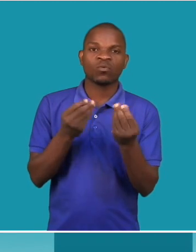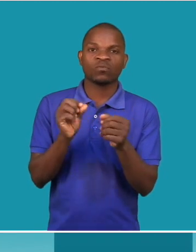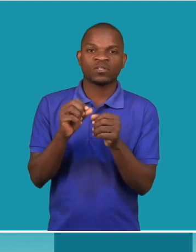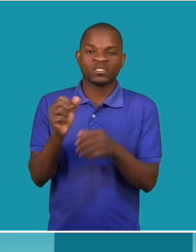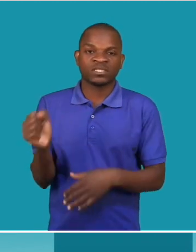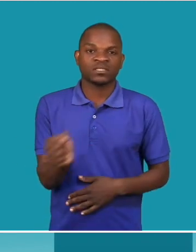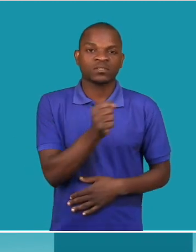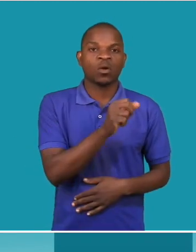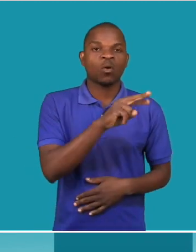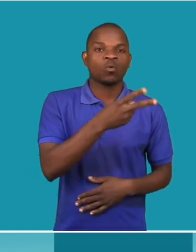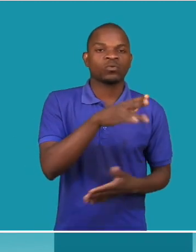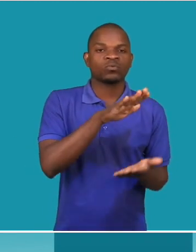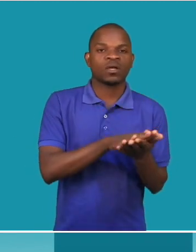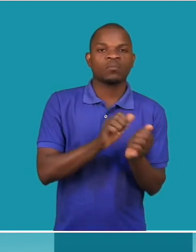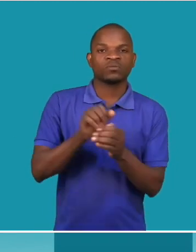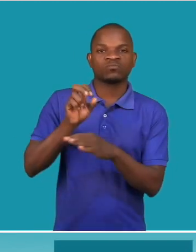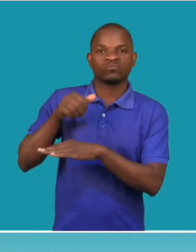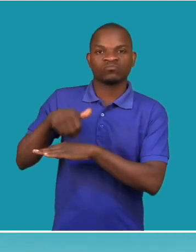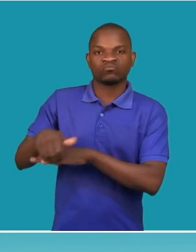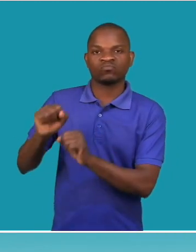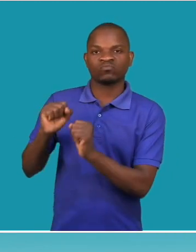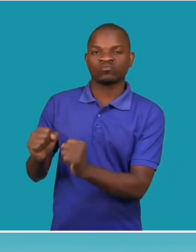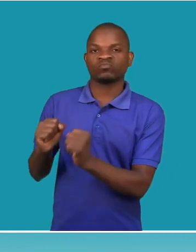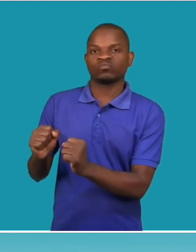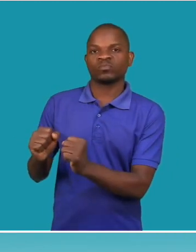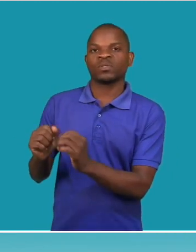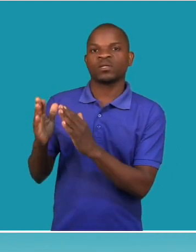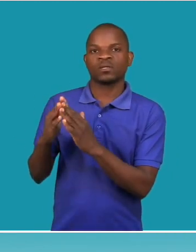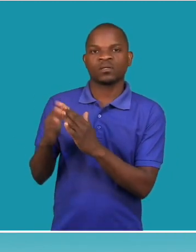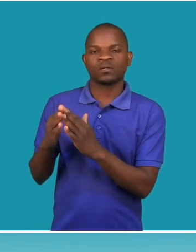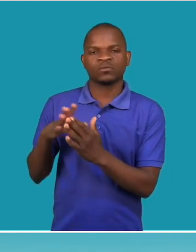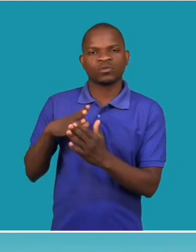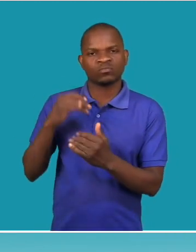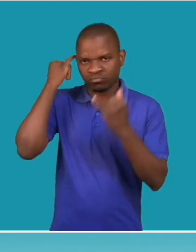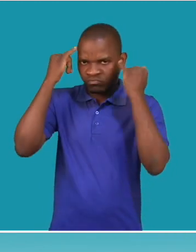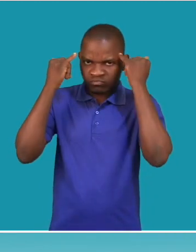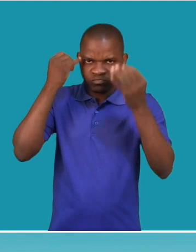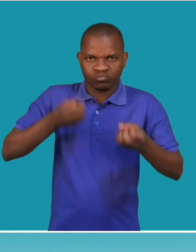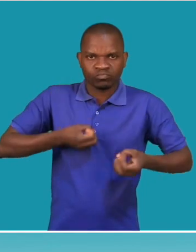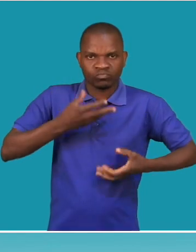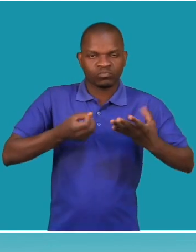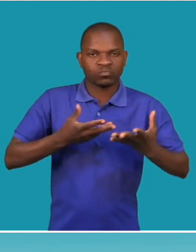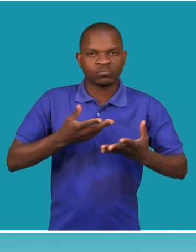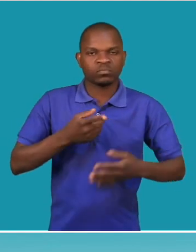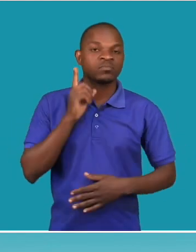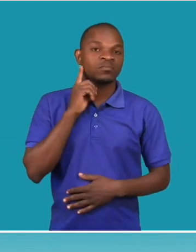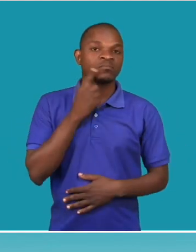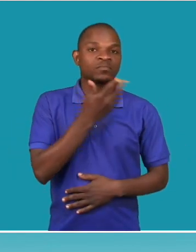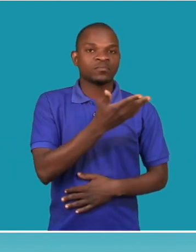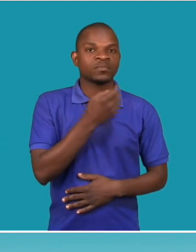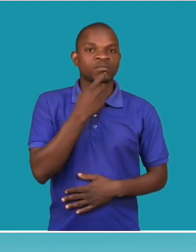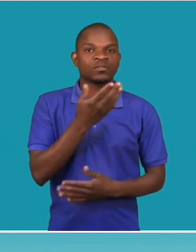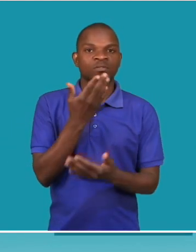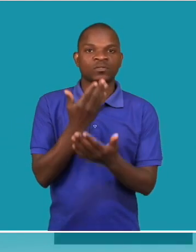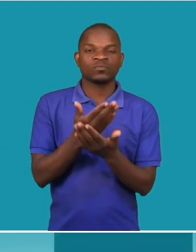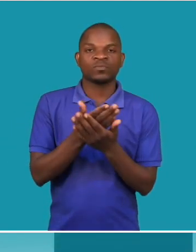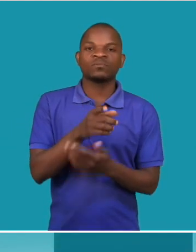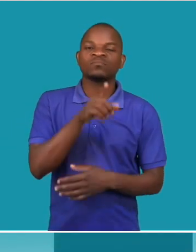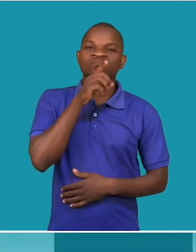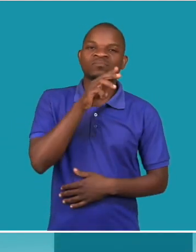solução de levar as crianças e deixam em casa, não têm essa solução de levar as crianças para este tipo de centro. Queria aos